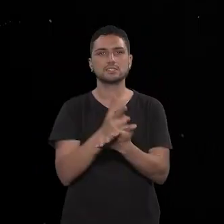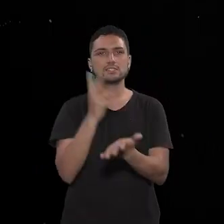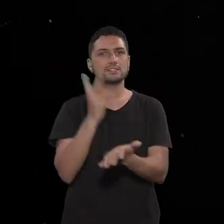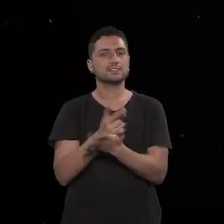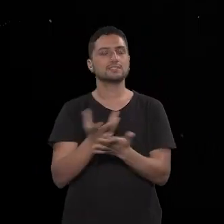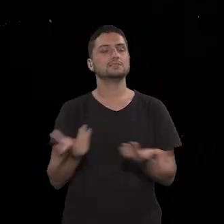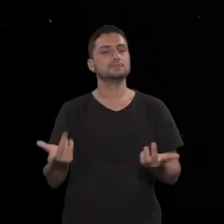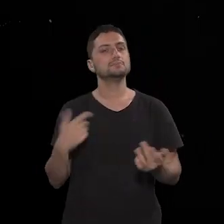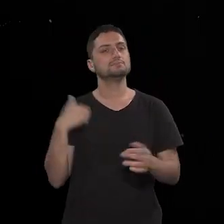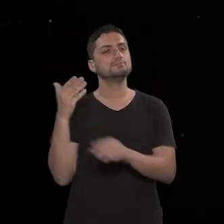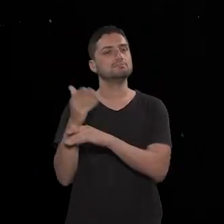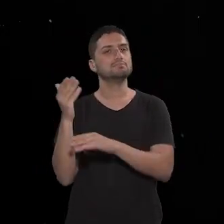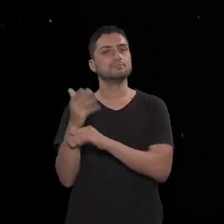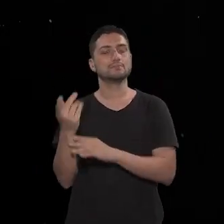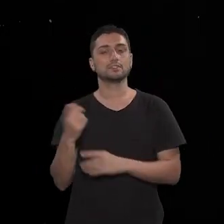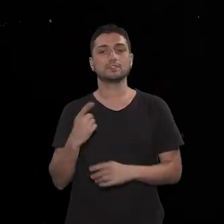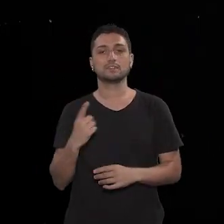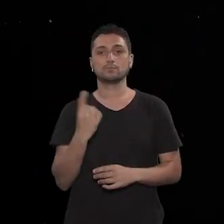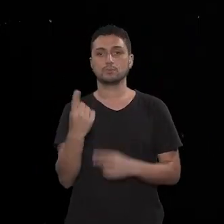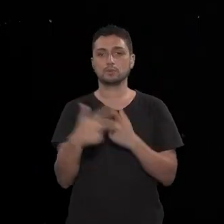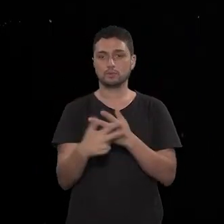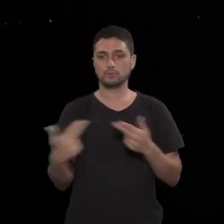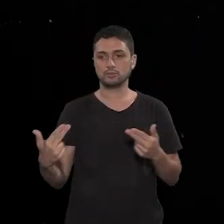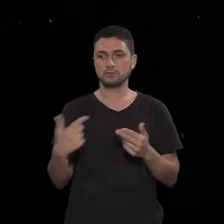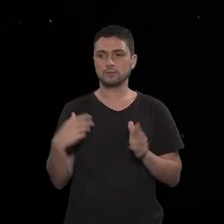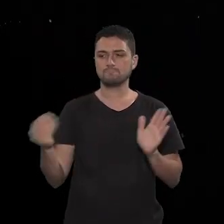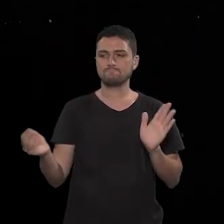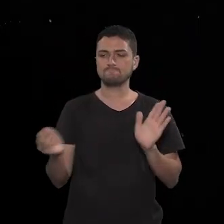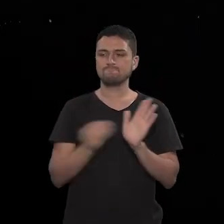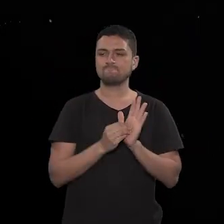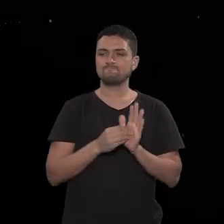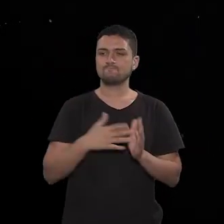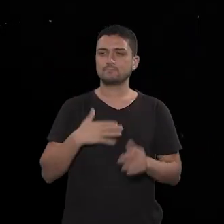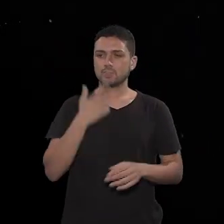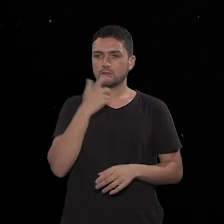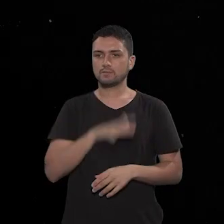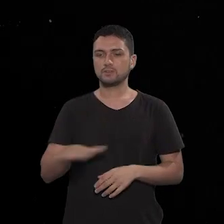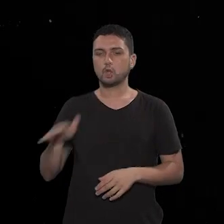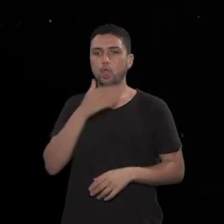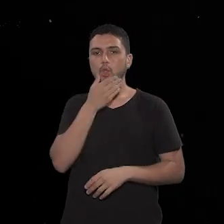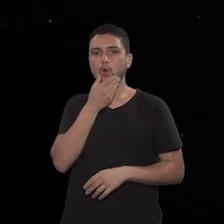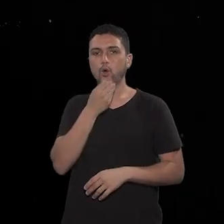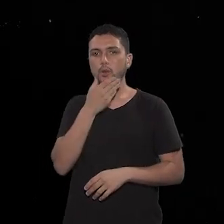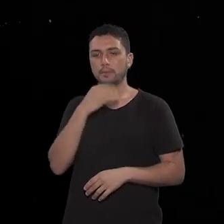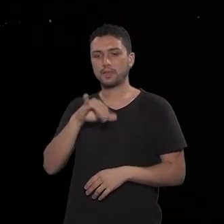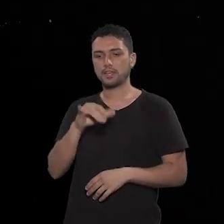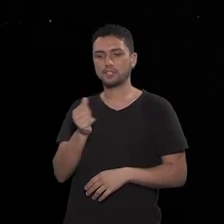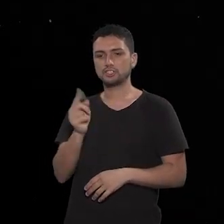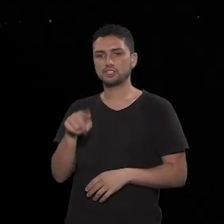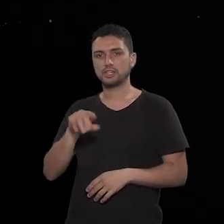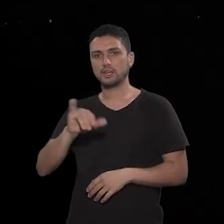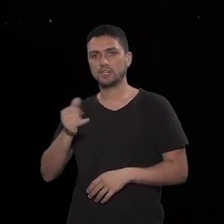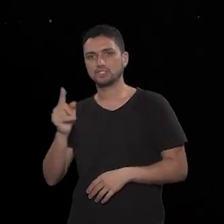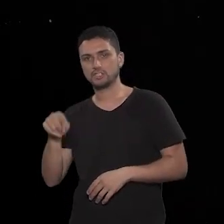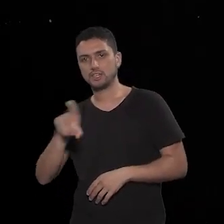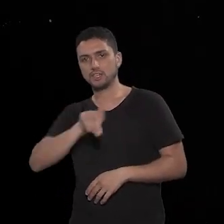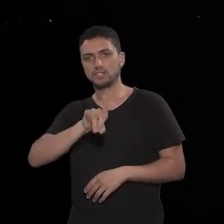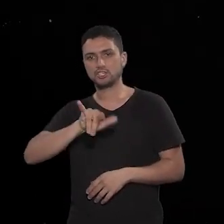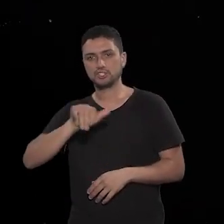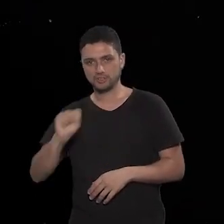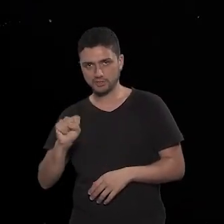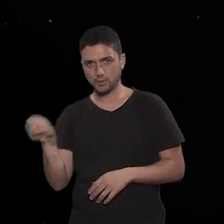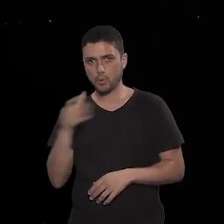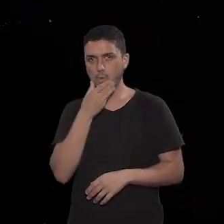né? E tinha um puxador que marcou muito a minha infância, que chamava-se, o apelido dele é Jajá